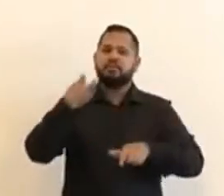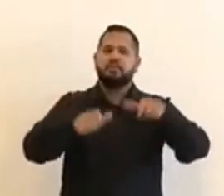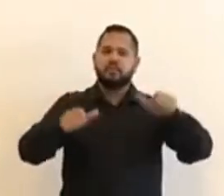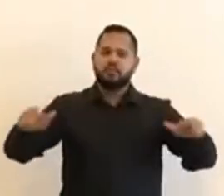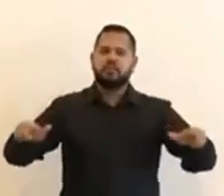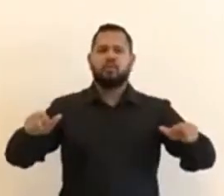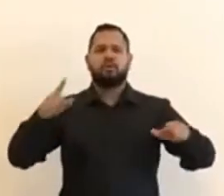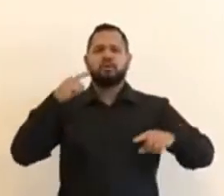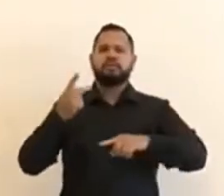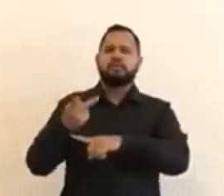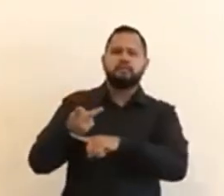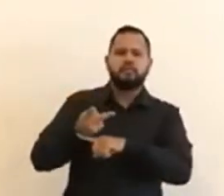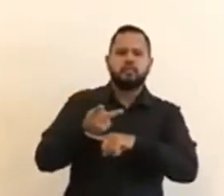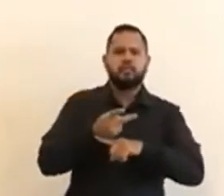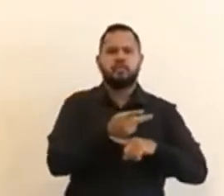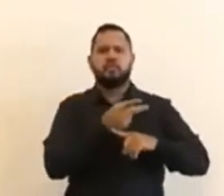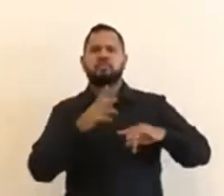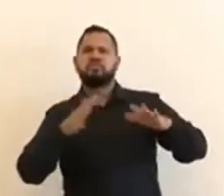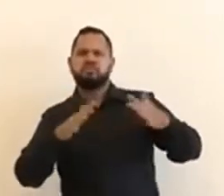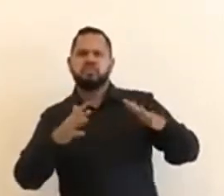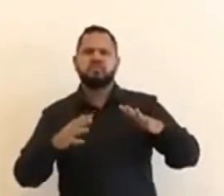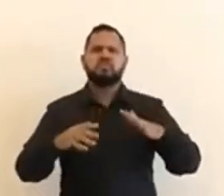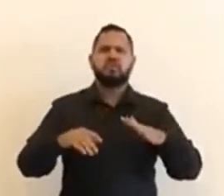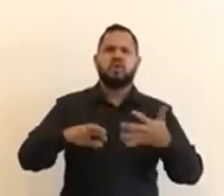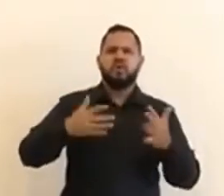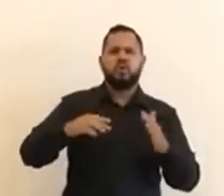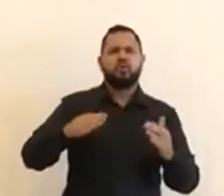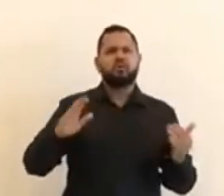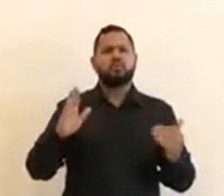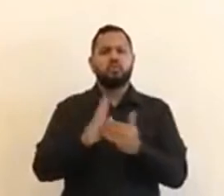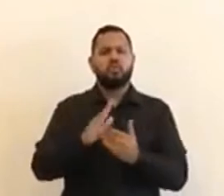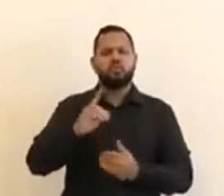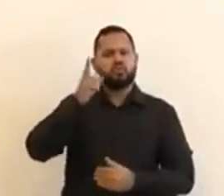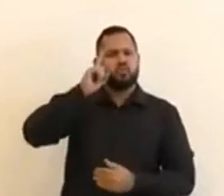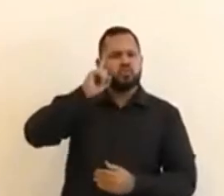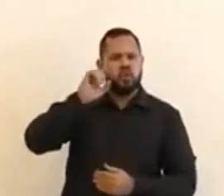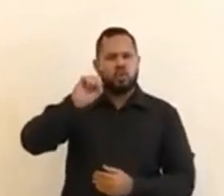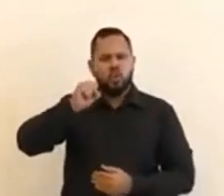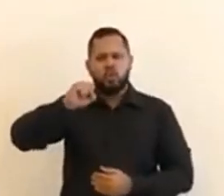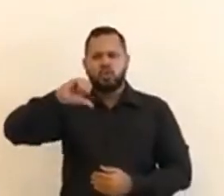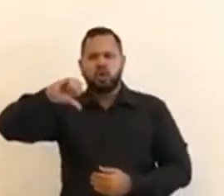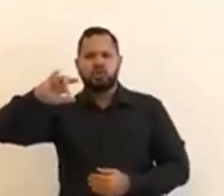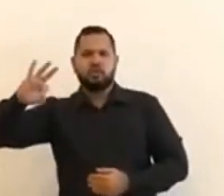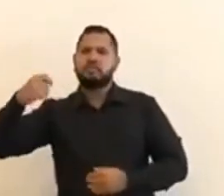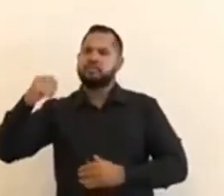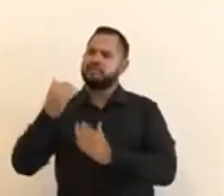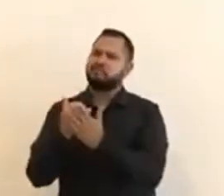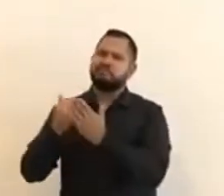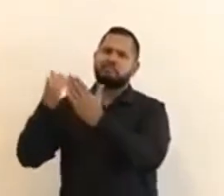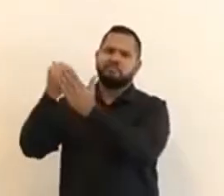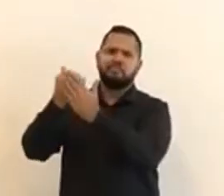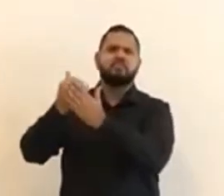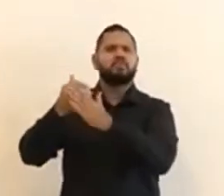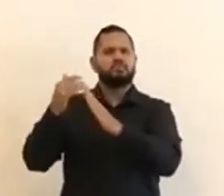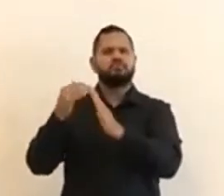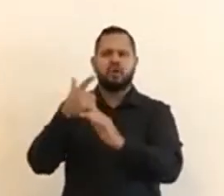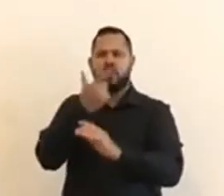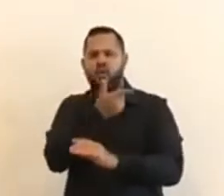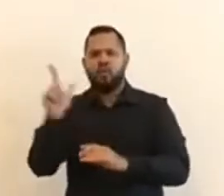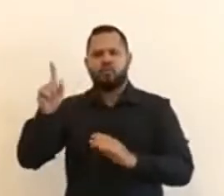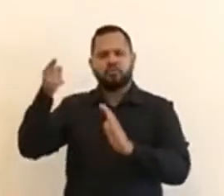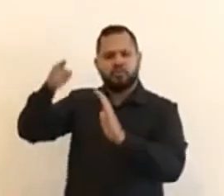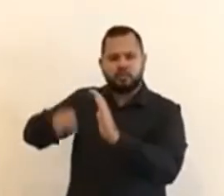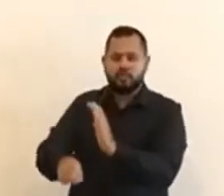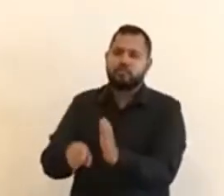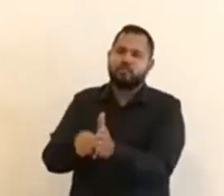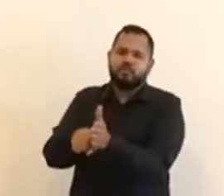que estão nos procurando já chegam no 8º, no 9º e no 10º dia. Já precisam de um atendimento de média e alta